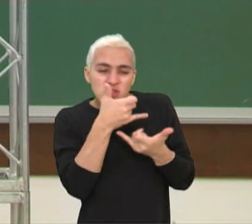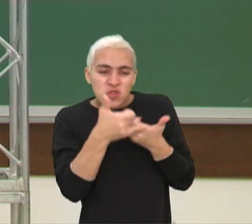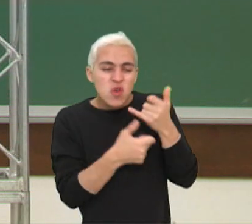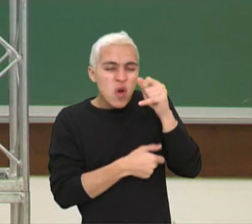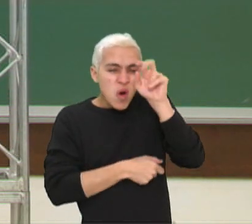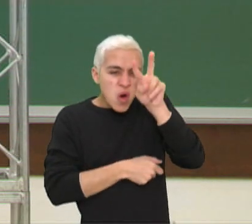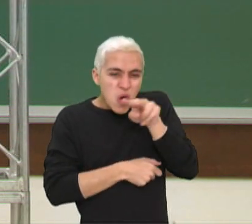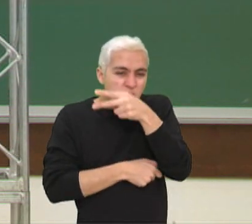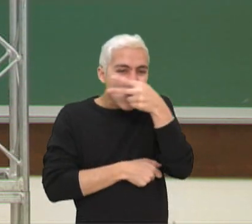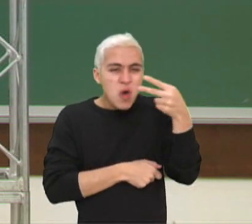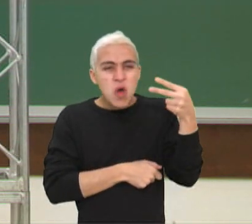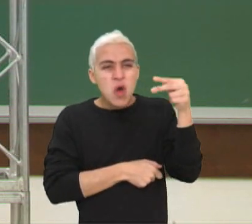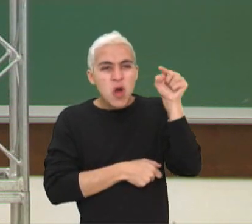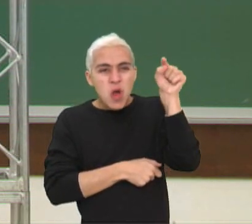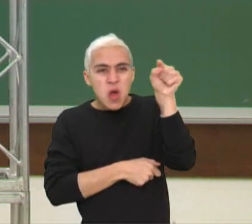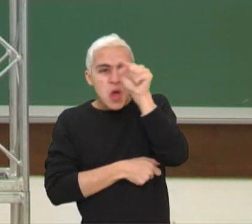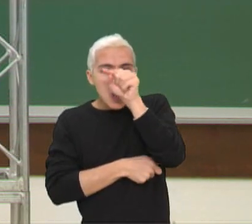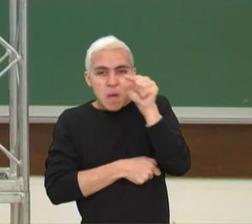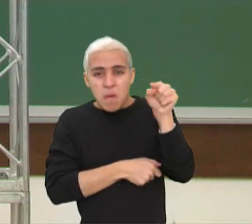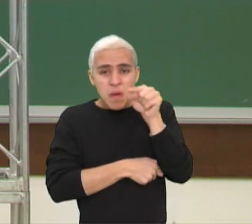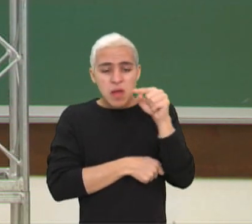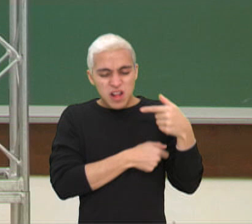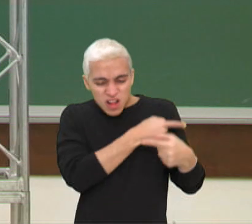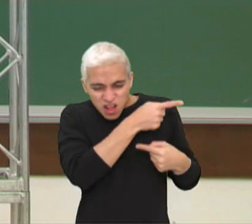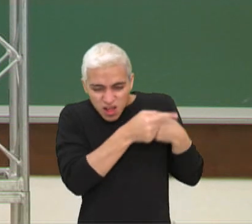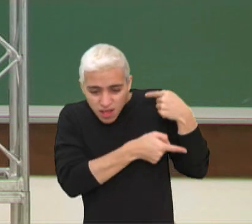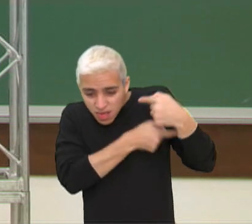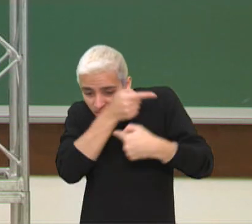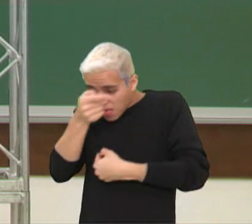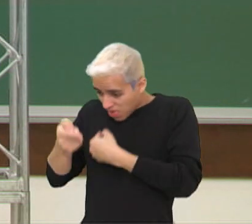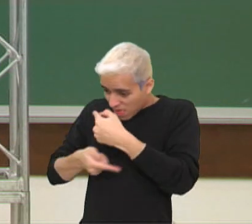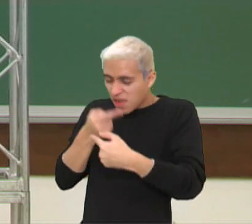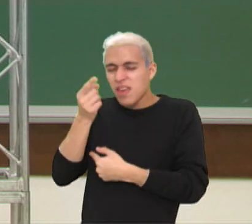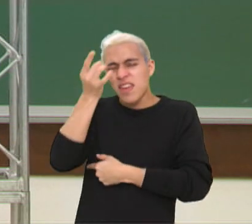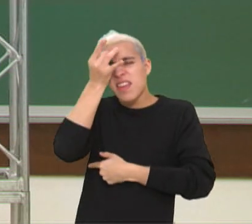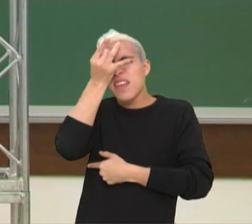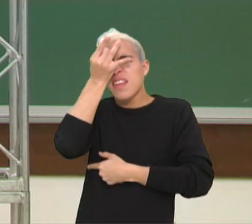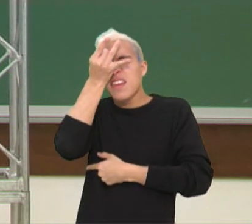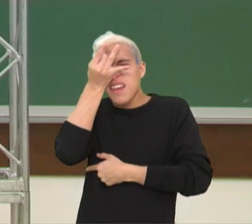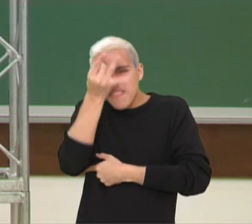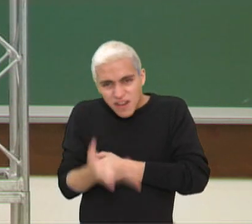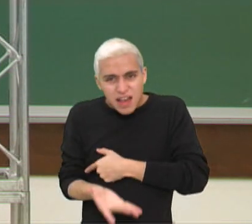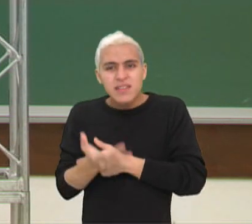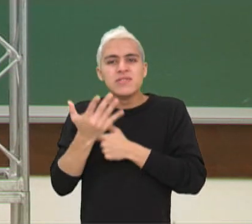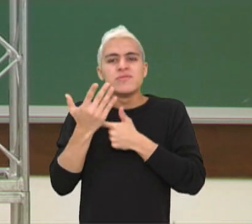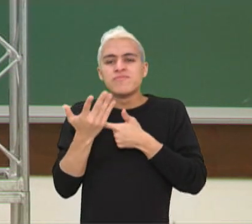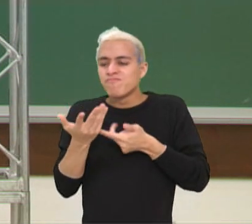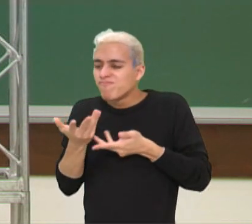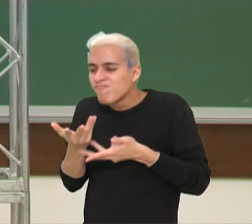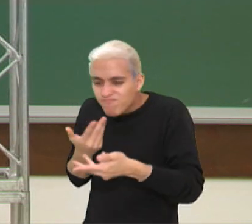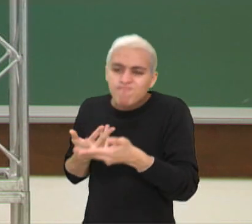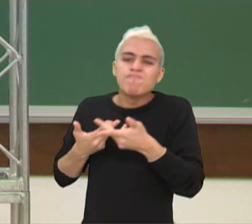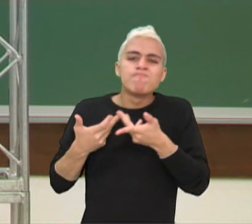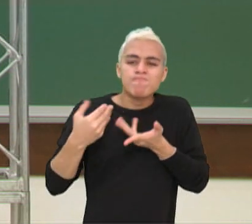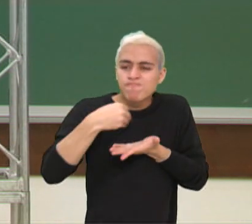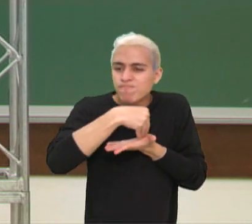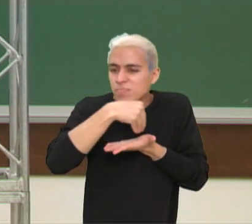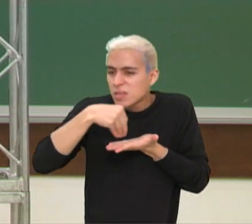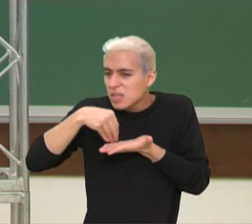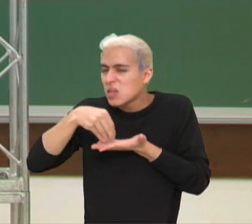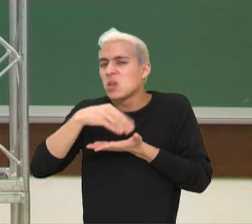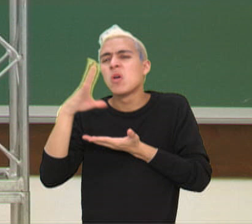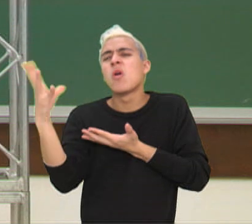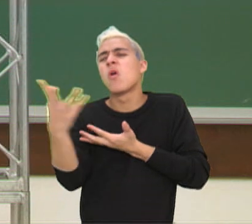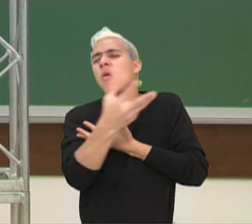sofreu constantes evolução, mas ele é um jogo fácil de se praticar, é um jogo assim que todo mundo